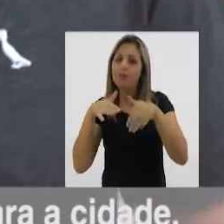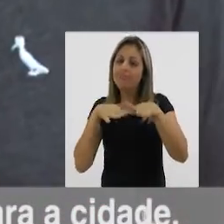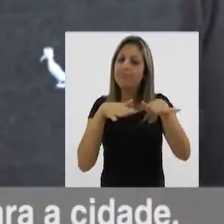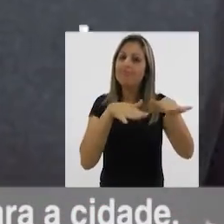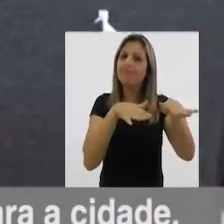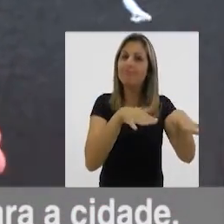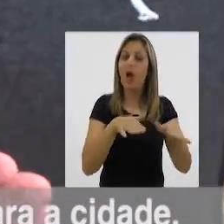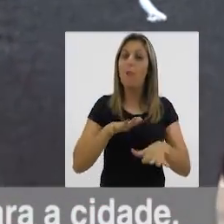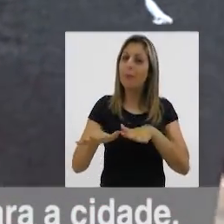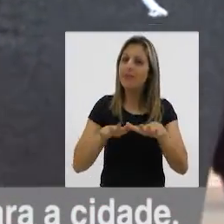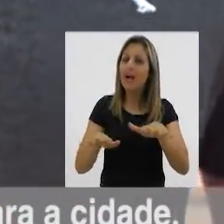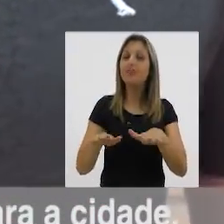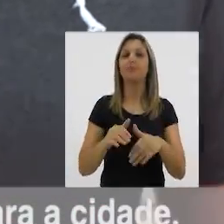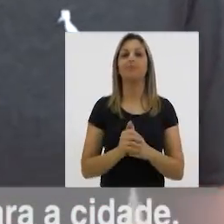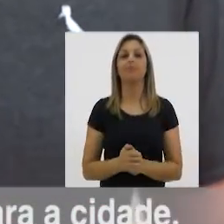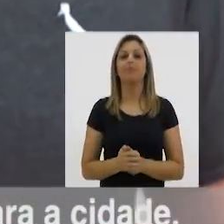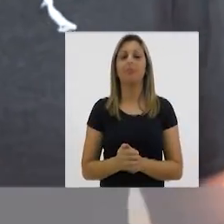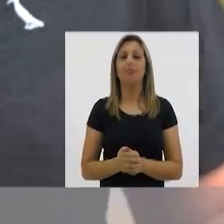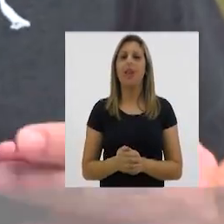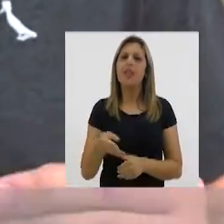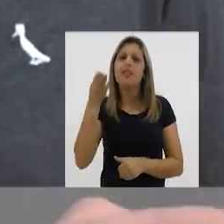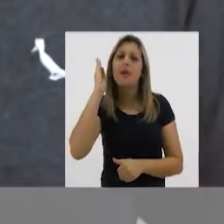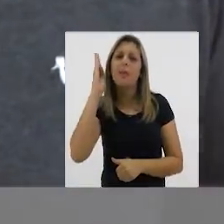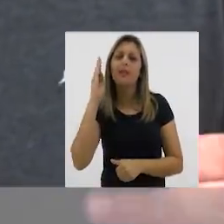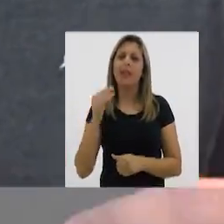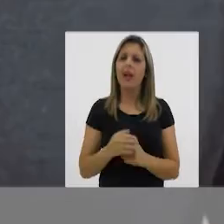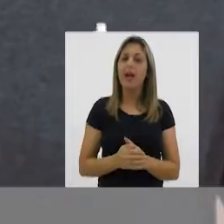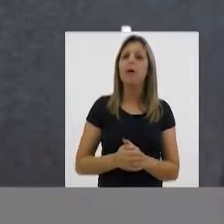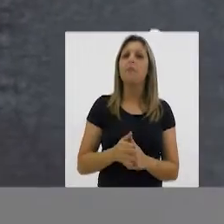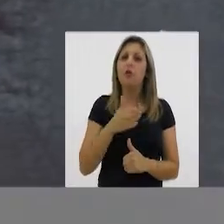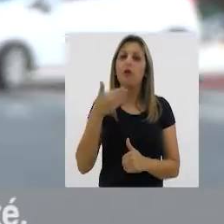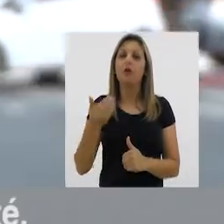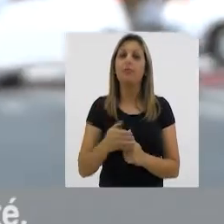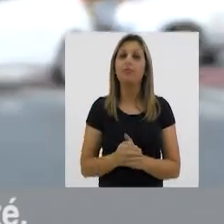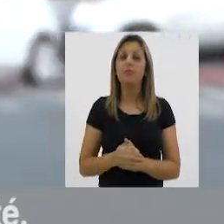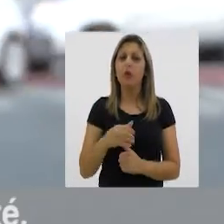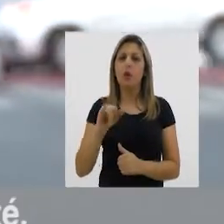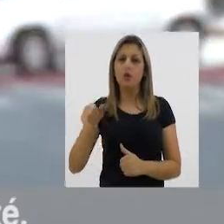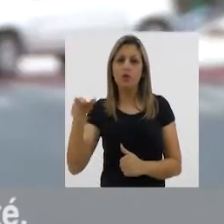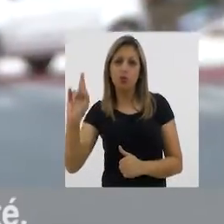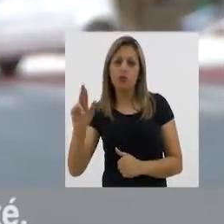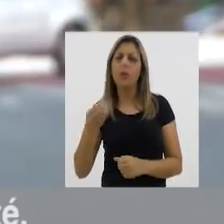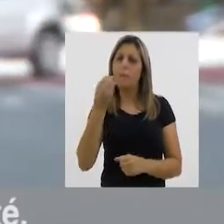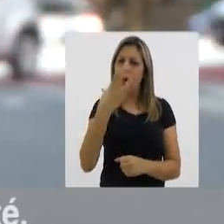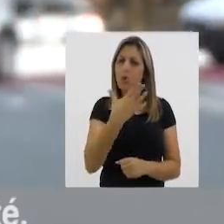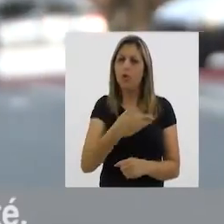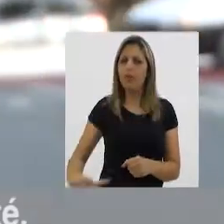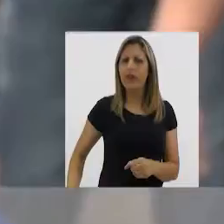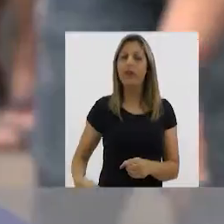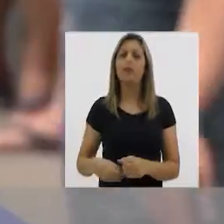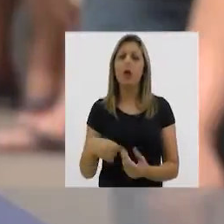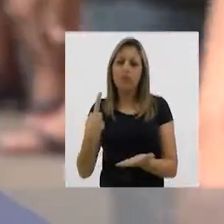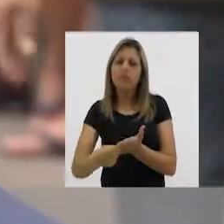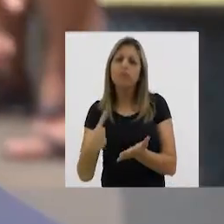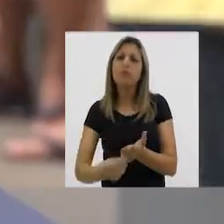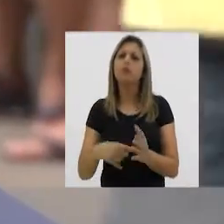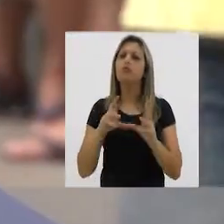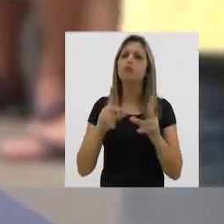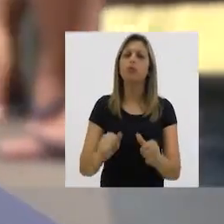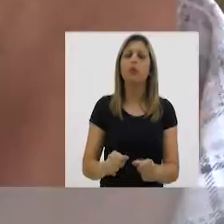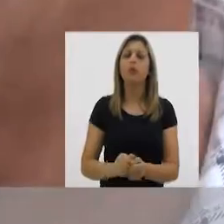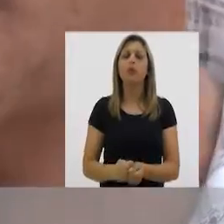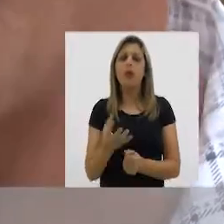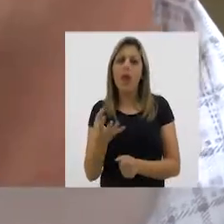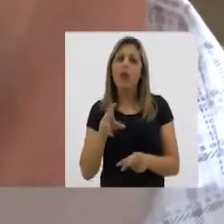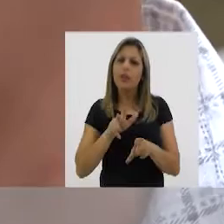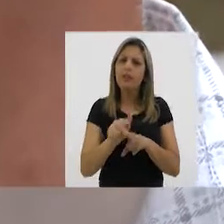ruas, mais mobilidade para a cidade. É uma Taubaté mais viva. O Ortiz tem feito um bom governo para Taubaté. Ele cumpriu com a palavra